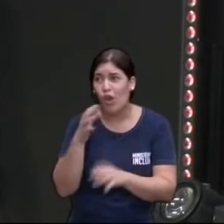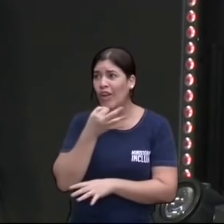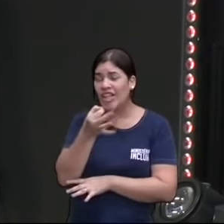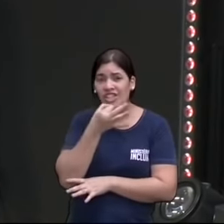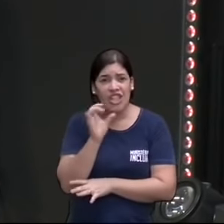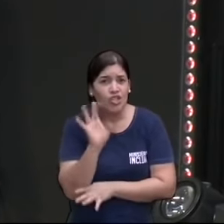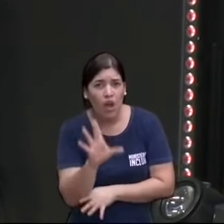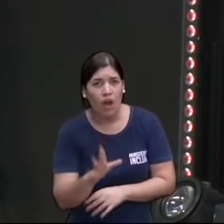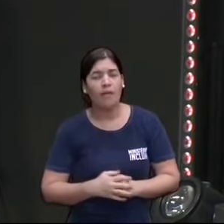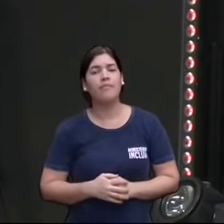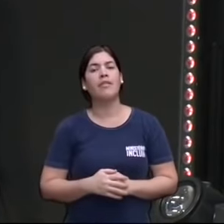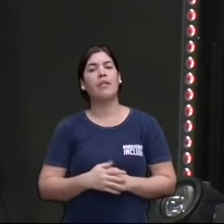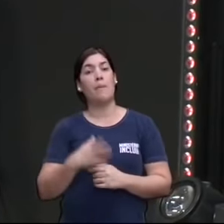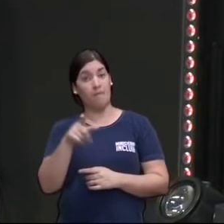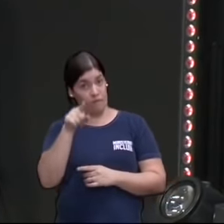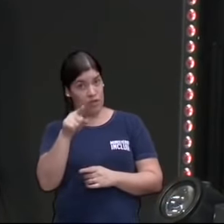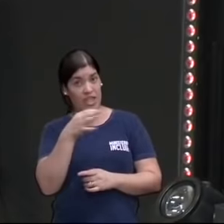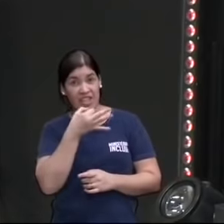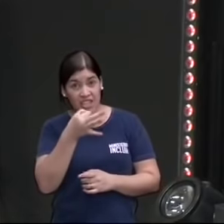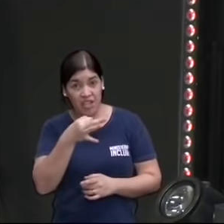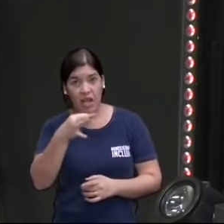pega a sua crítica, engole.